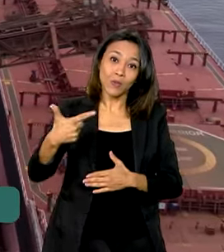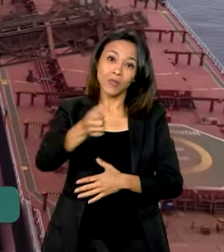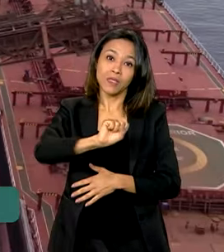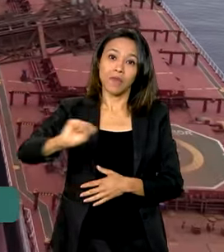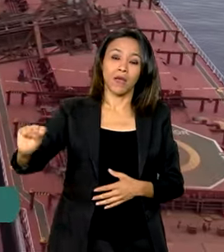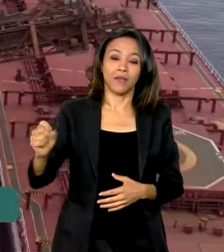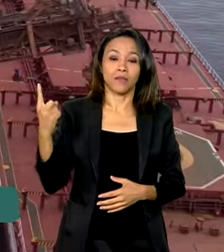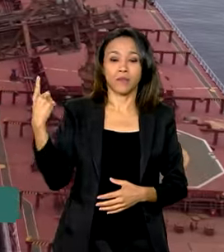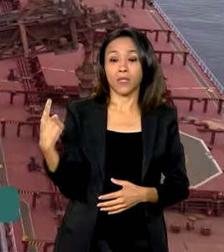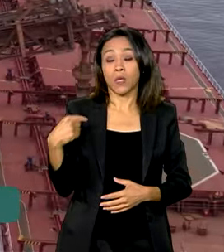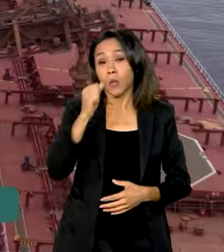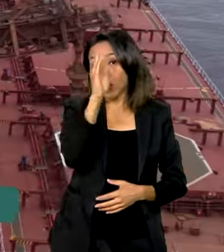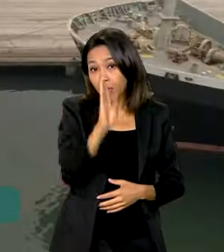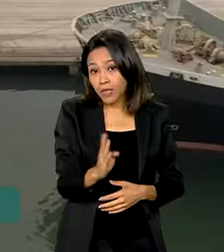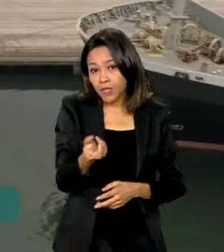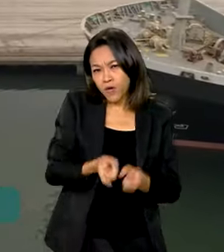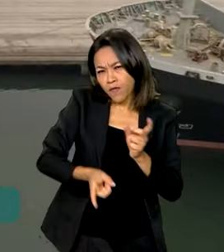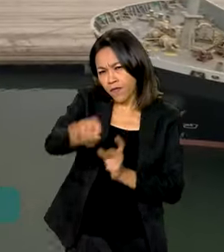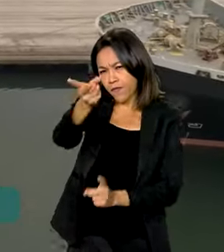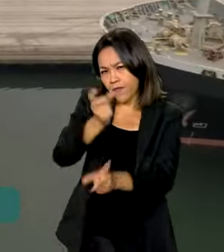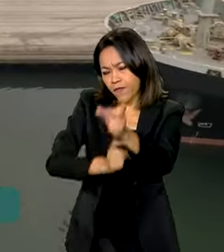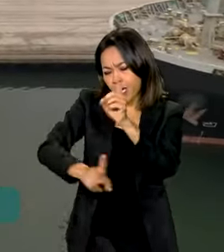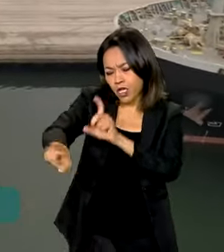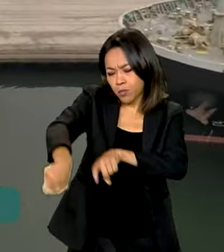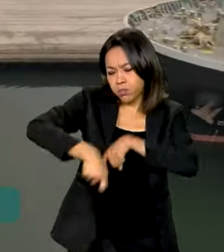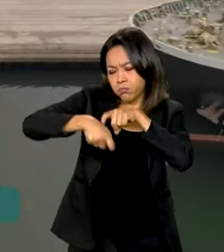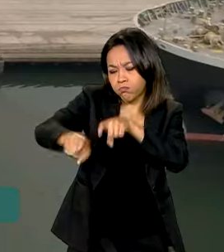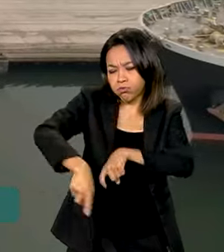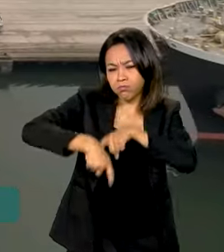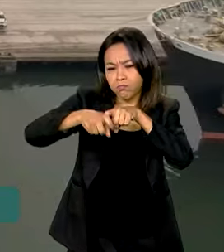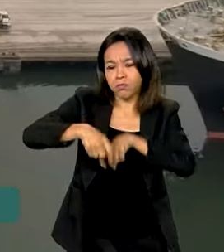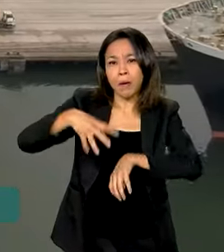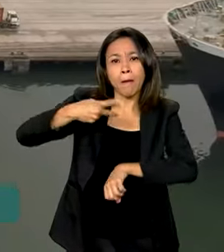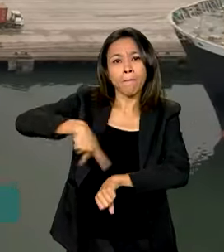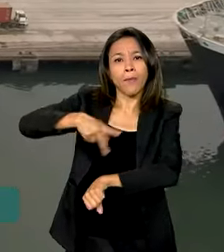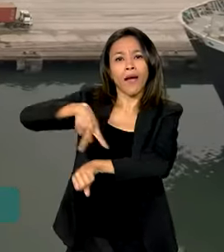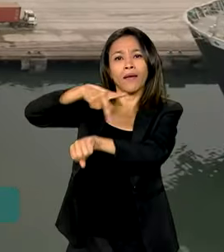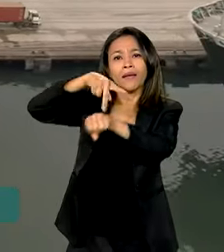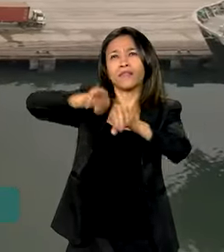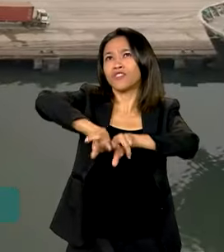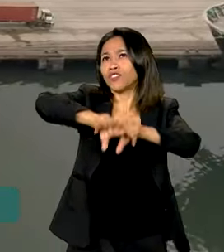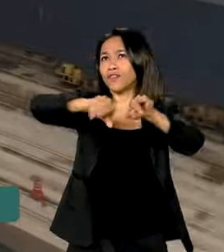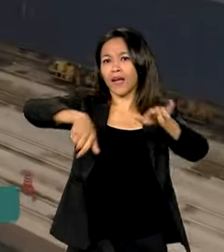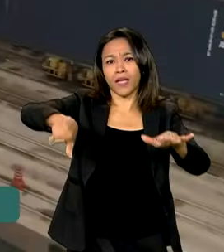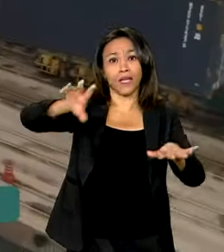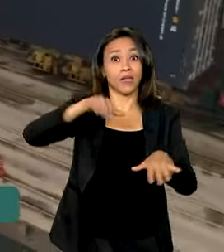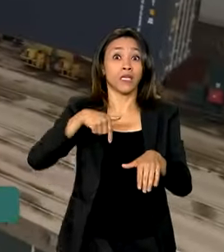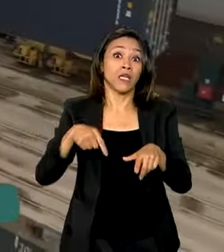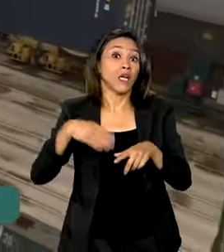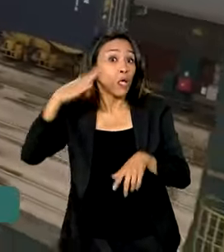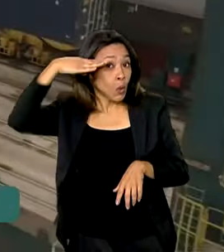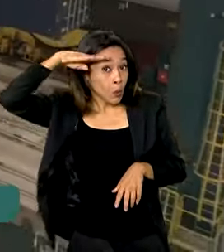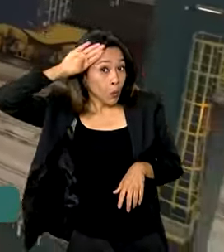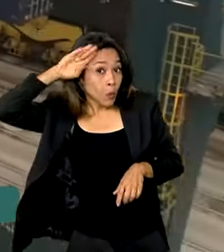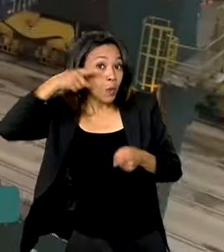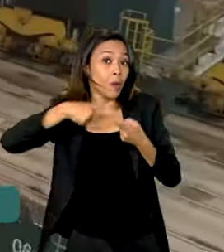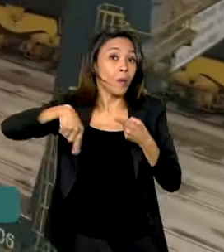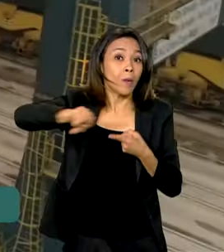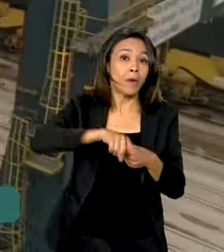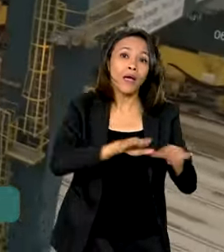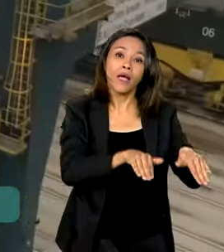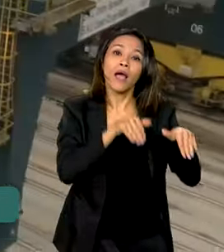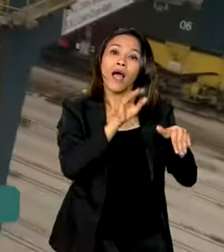O Brasil já vende produtos agrícolas para países de todos os continentes. Cuba e Austrália estão entre os